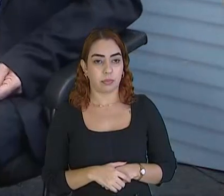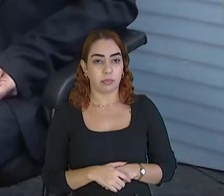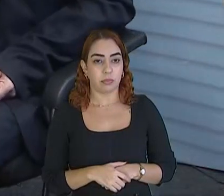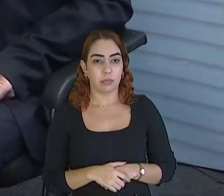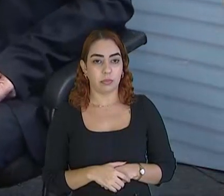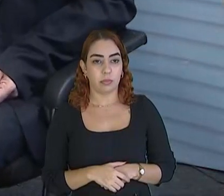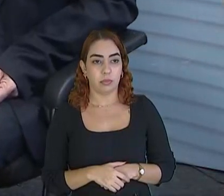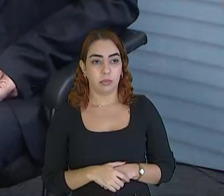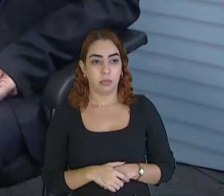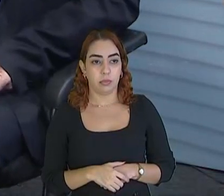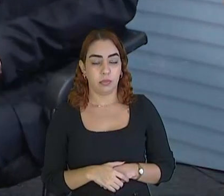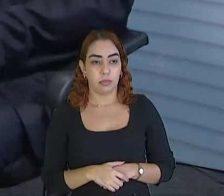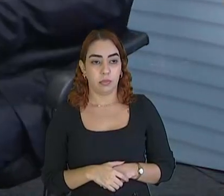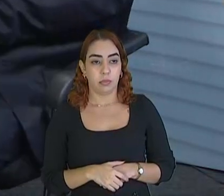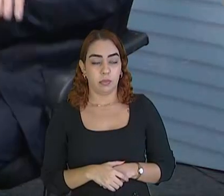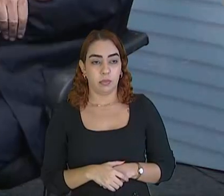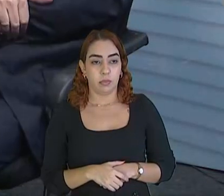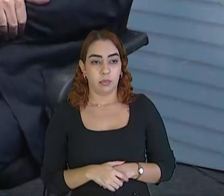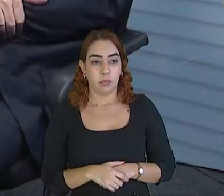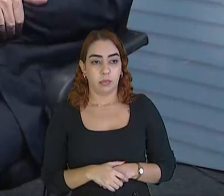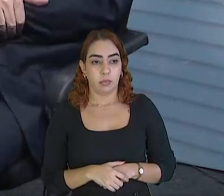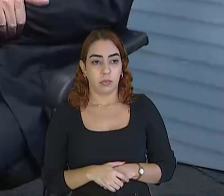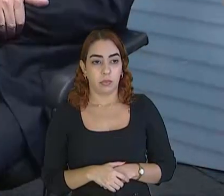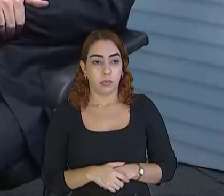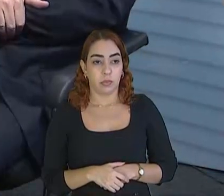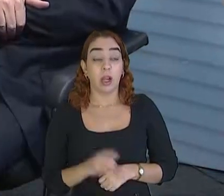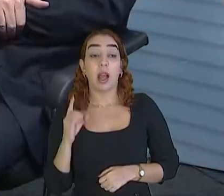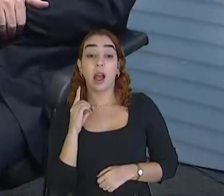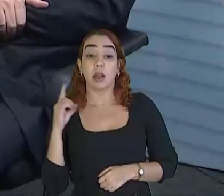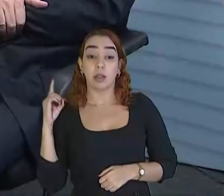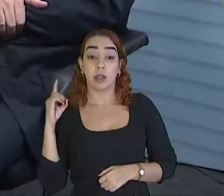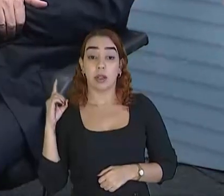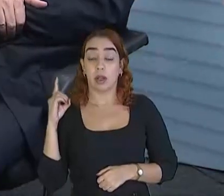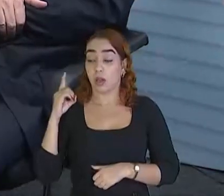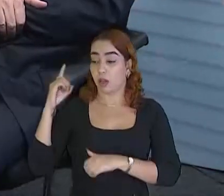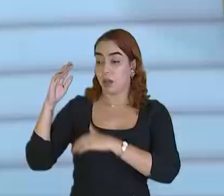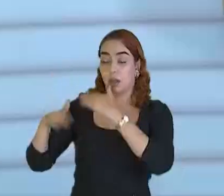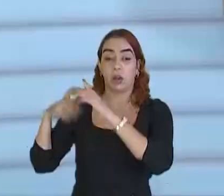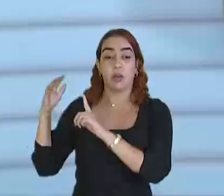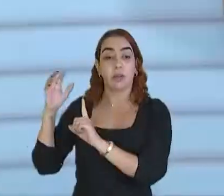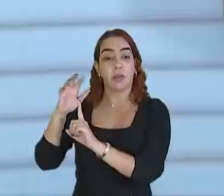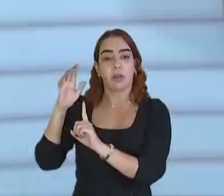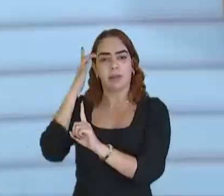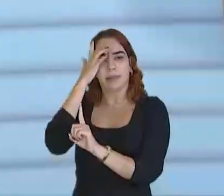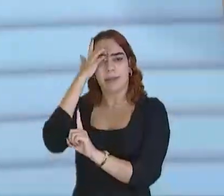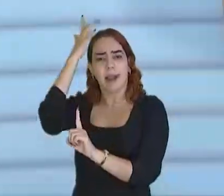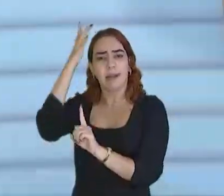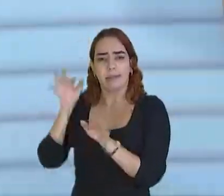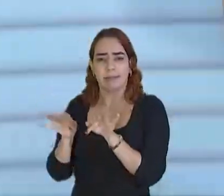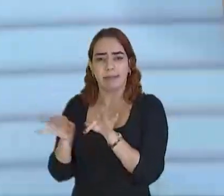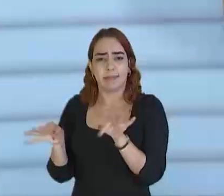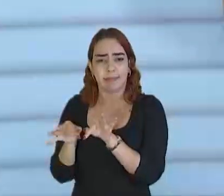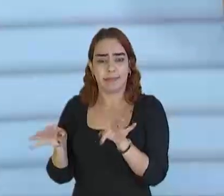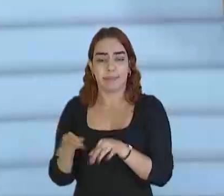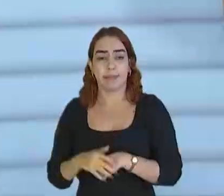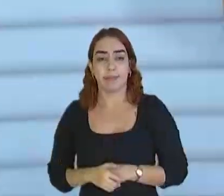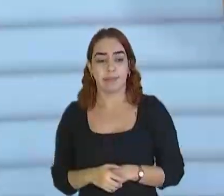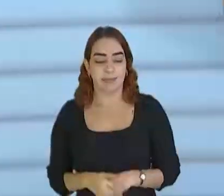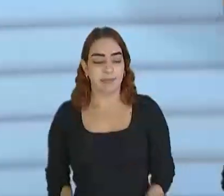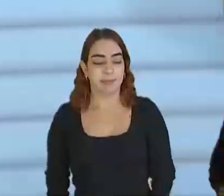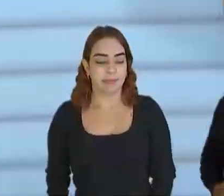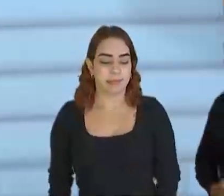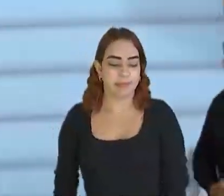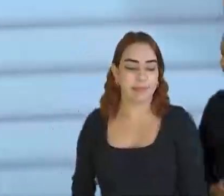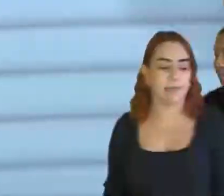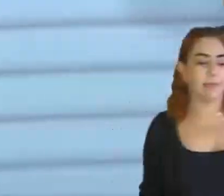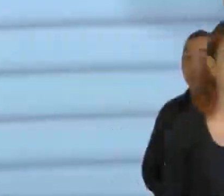pergunta. Não com superficialidade. Exato, pronto. Por que a extrema-direita cresce? Ela cresce numa narrativa fácil, uma narrativa superficial, né, que cabe num